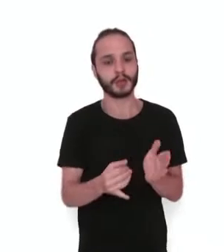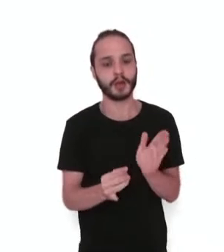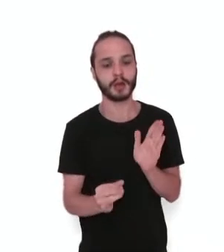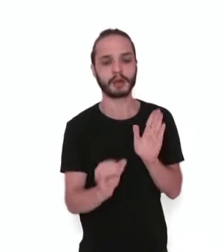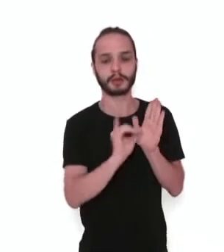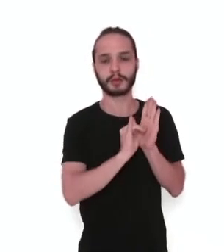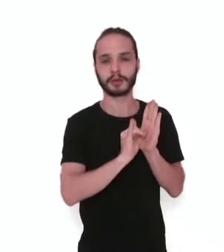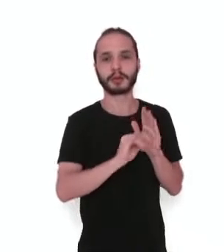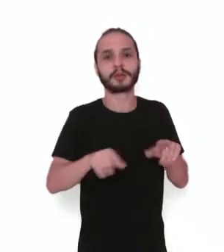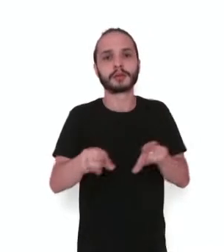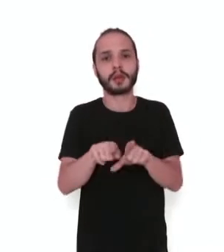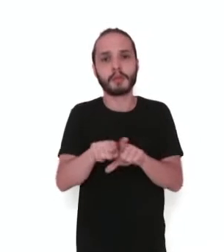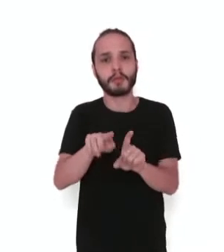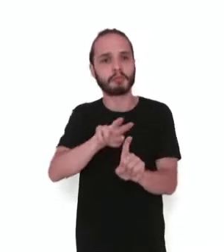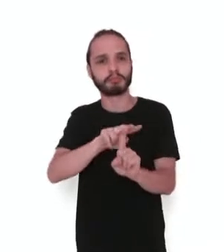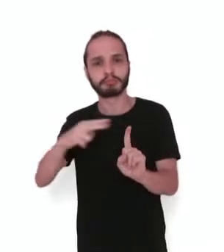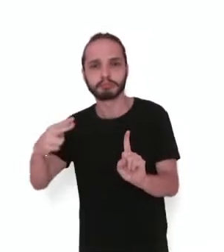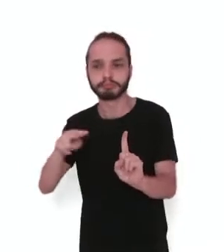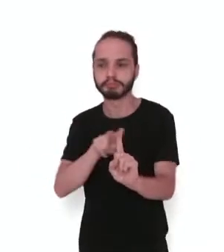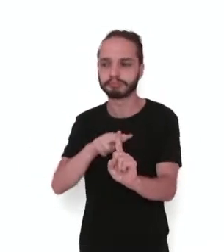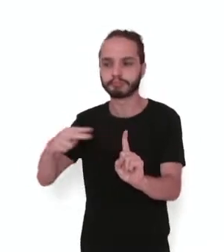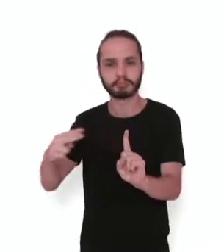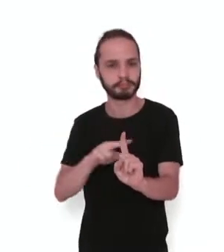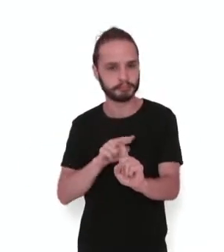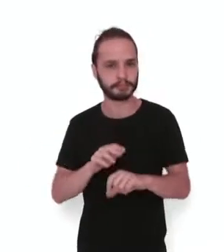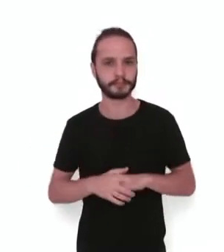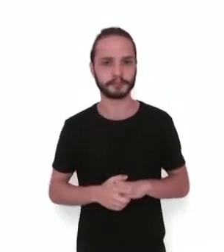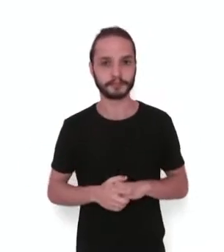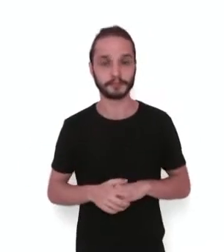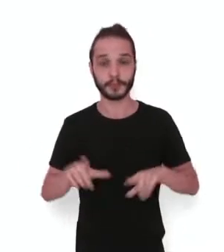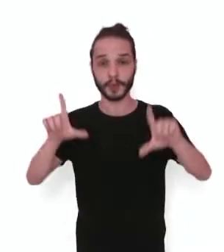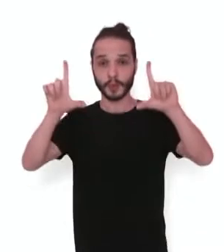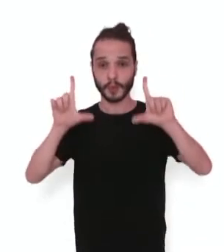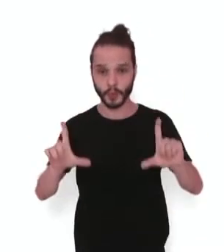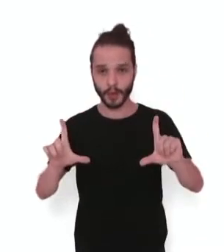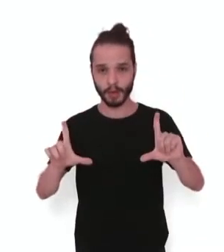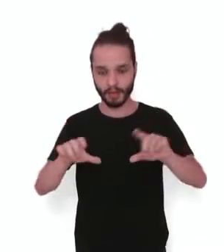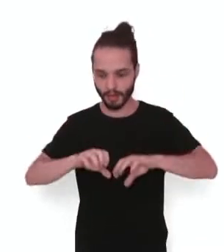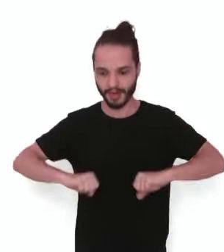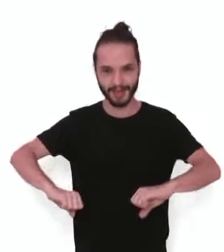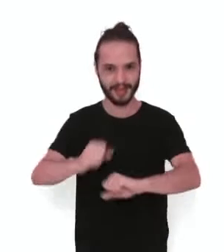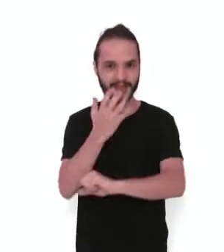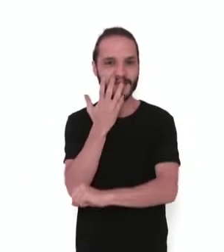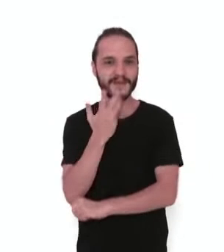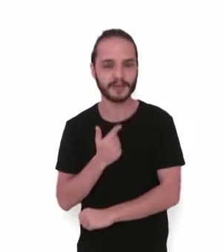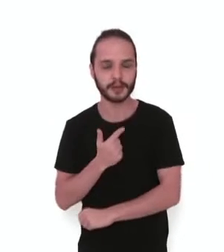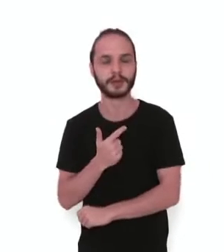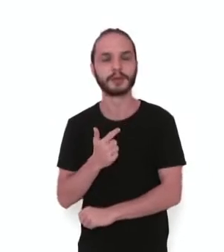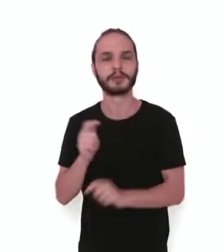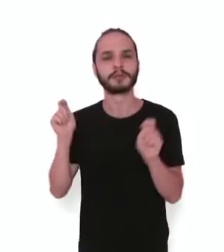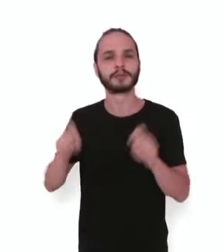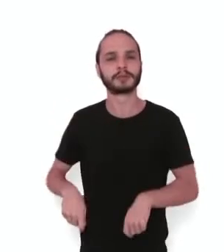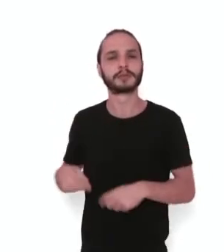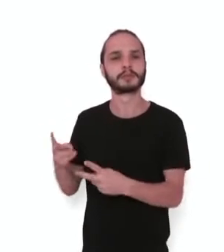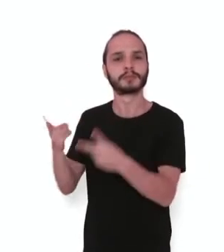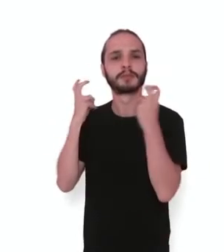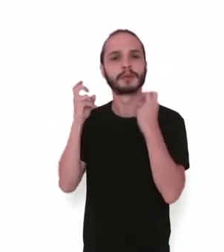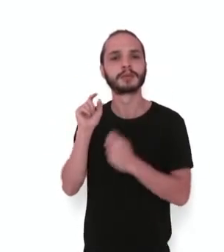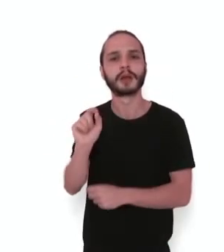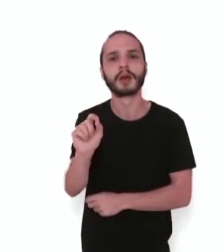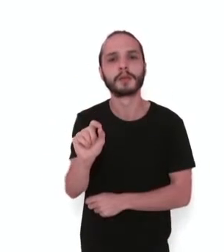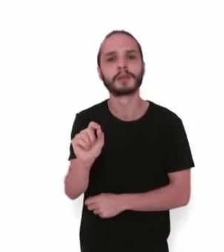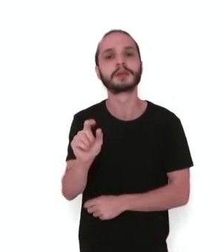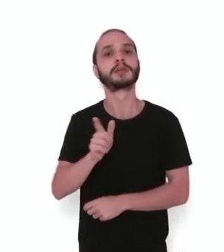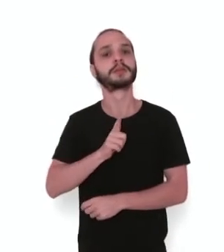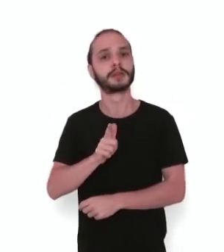identitários e pontos de vista. No quadro Roda Infantil de Cândido Portinari, podemos observar o quê?